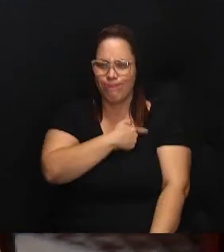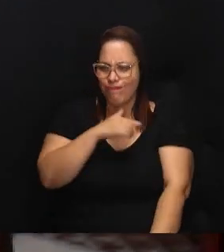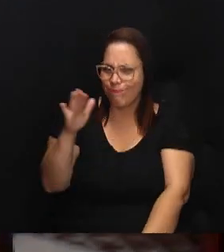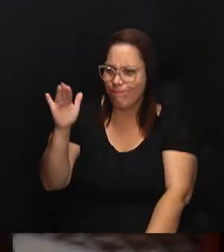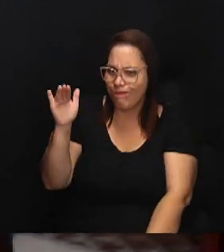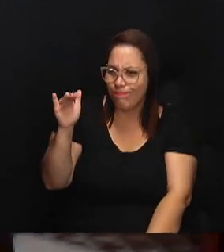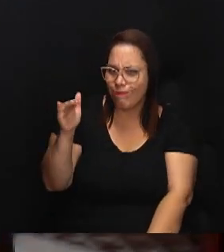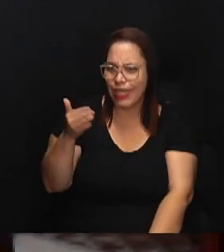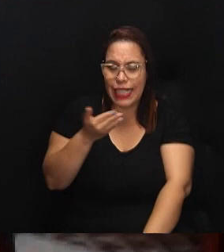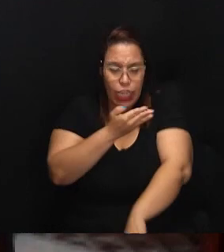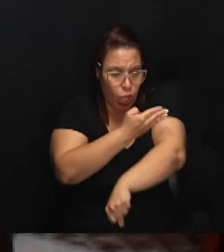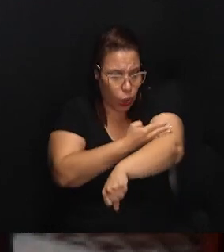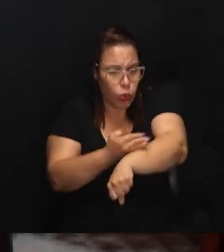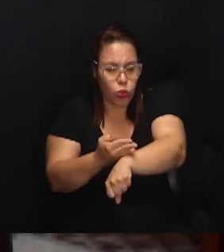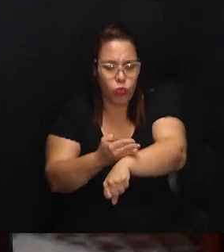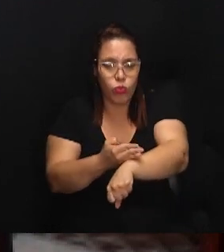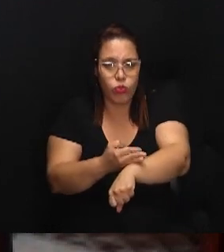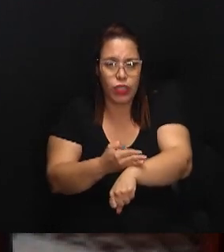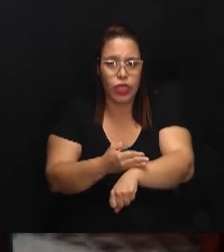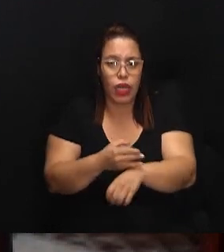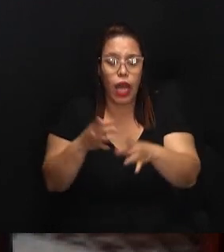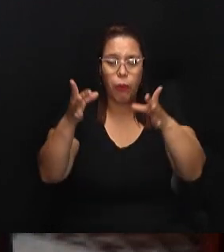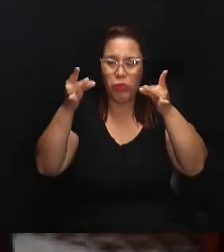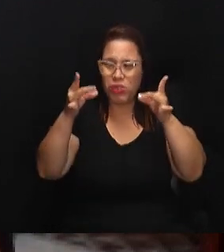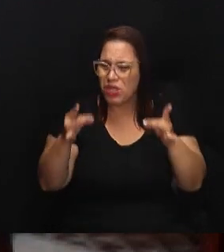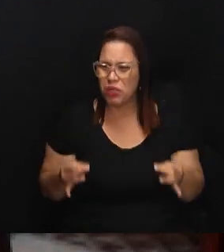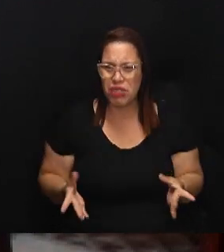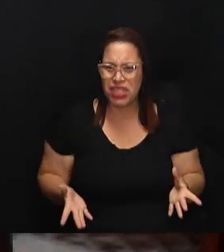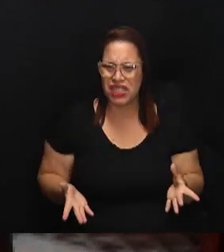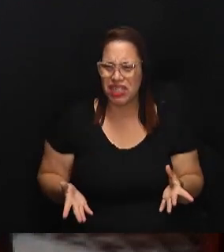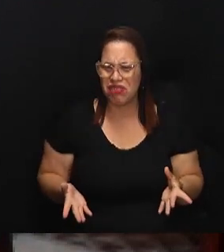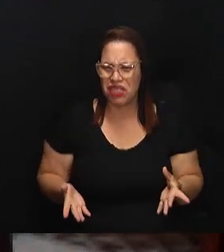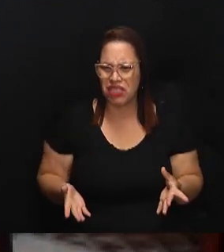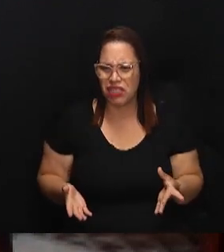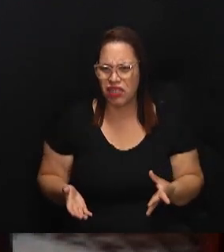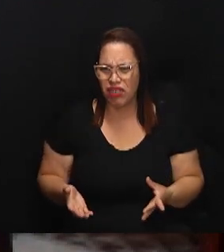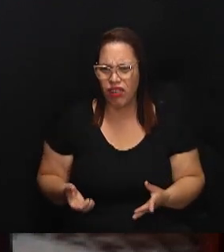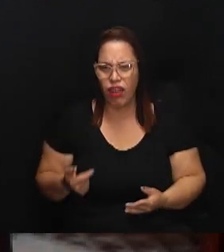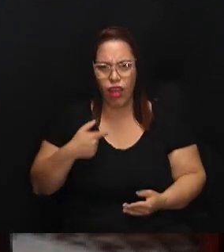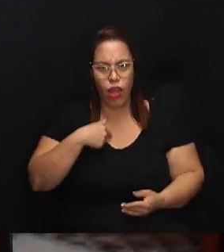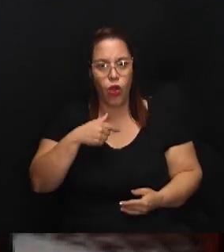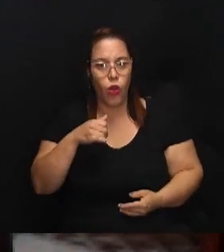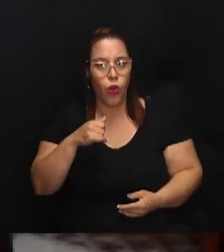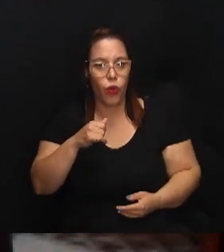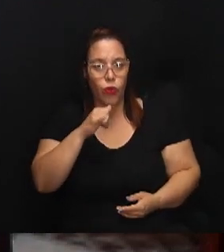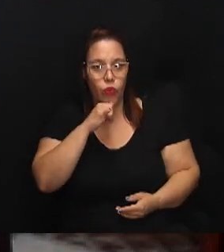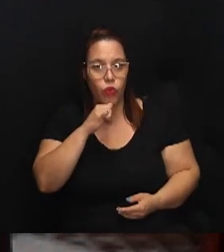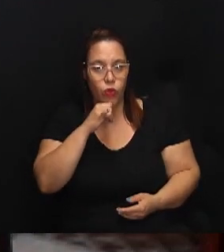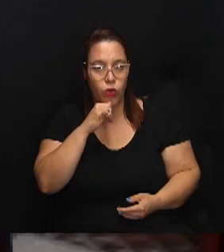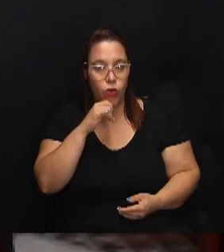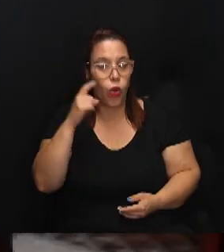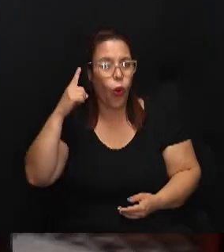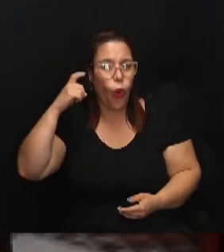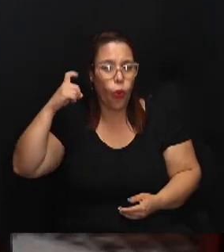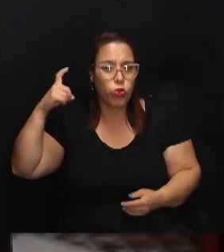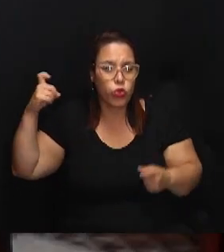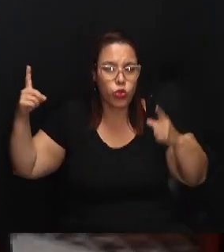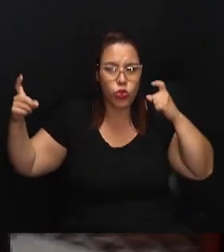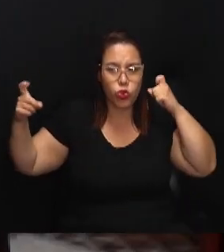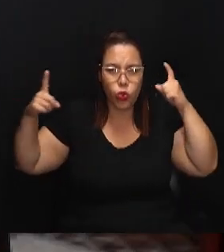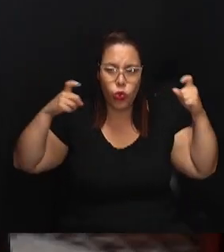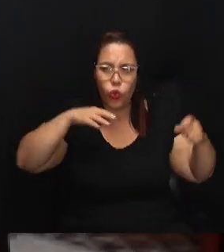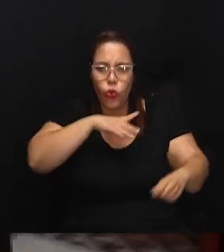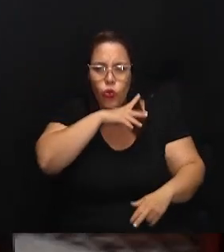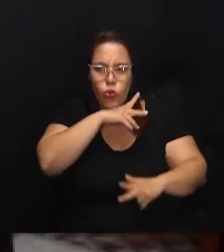somos cientistas e nós estamos acostumados a coisas muito específicas. Então, eu, por exemplo, eu trabalho com sons que os